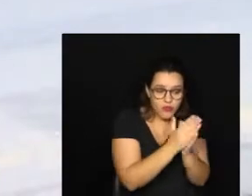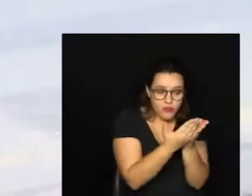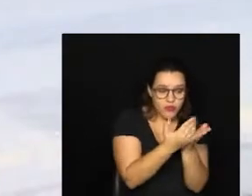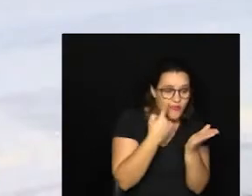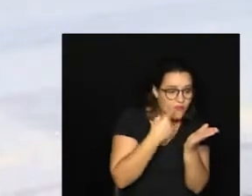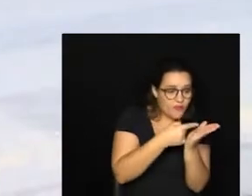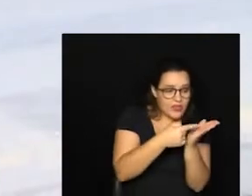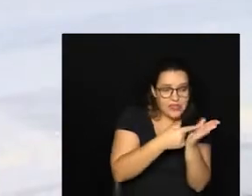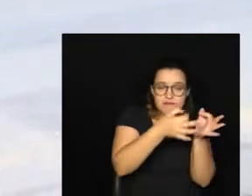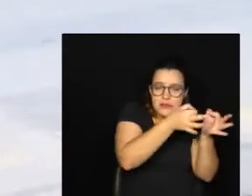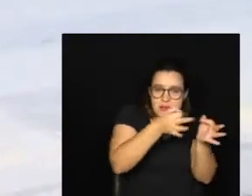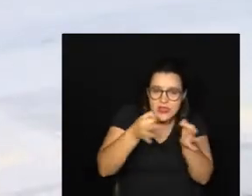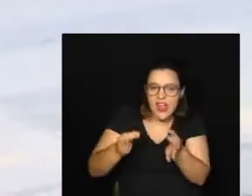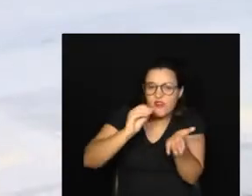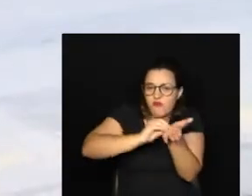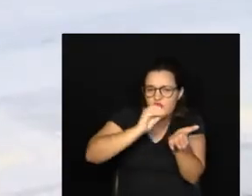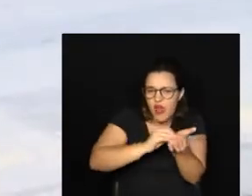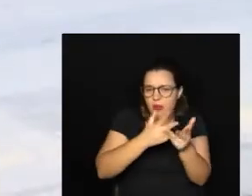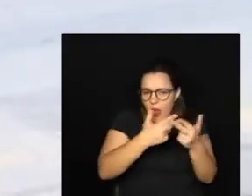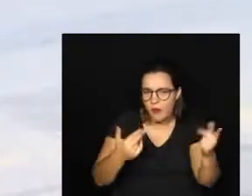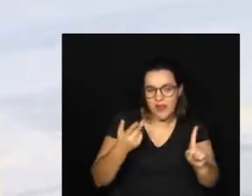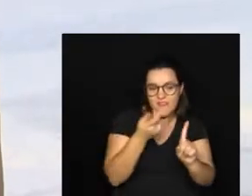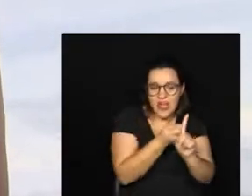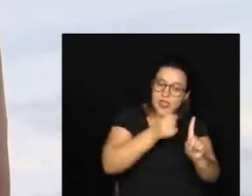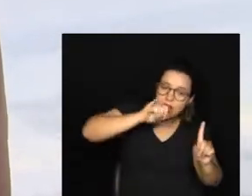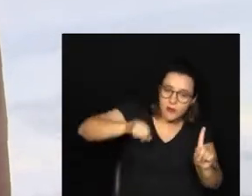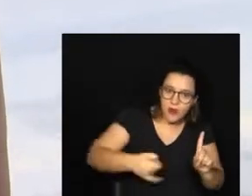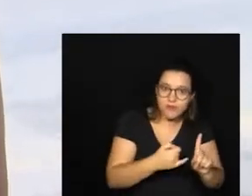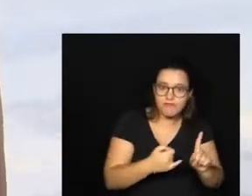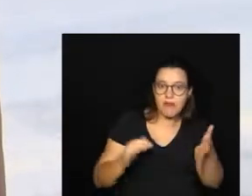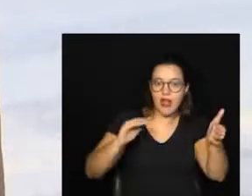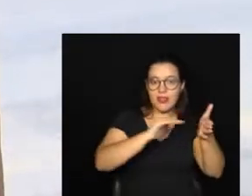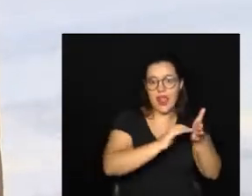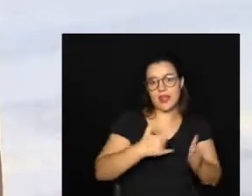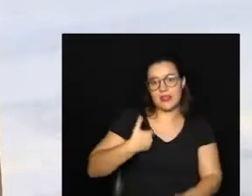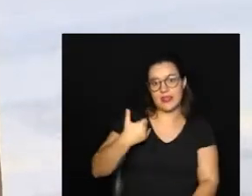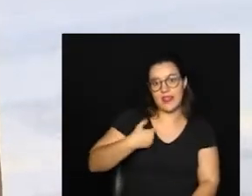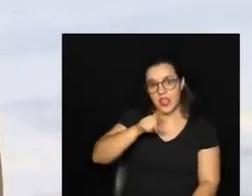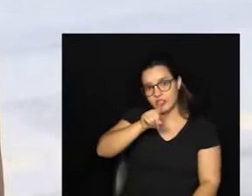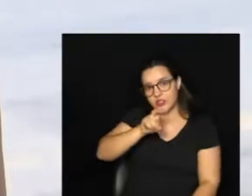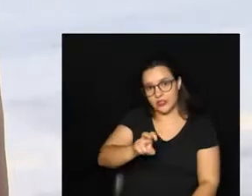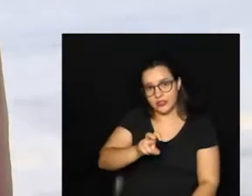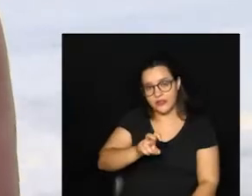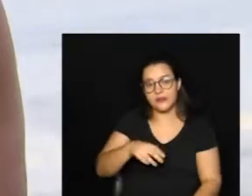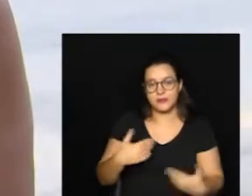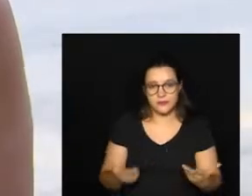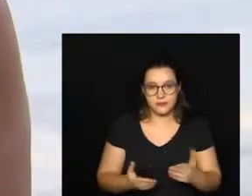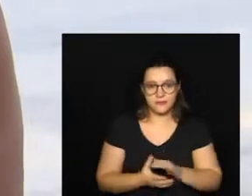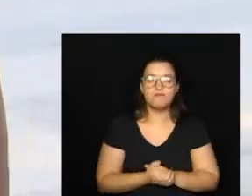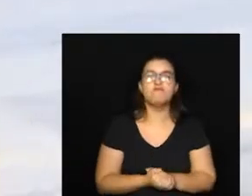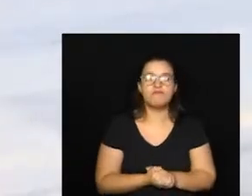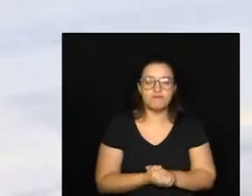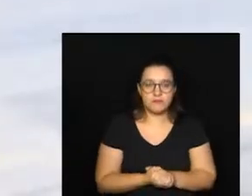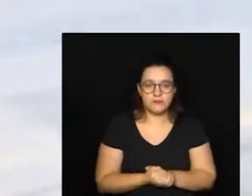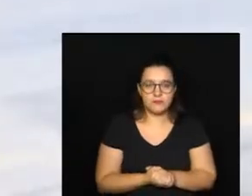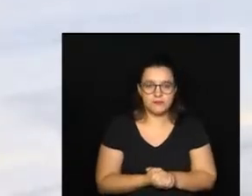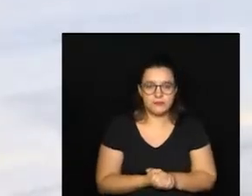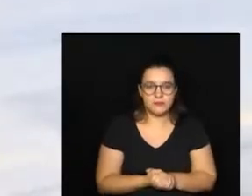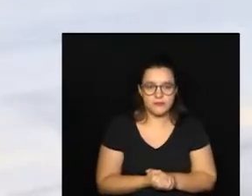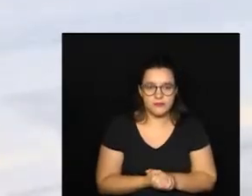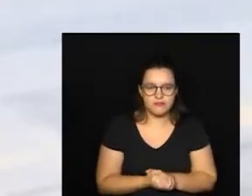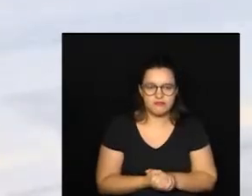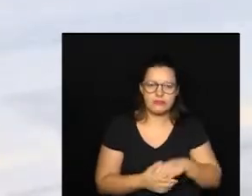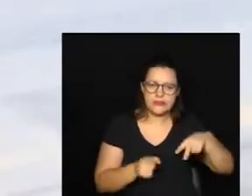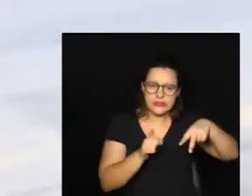vacinação. Que daí sim para até os 15 anos de idade. Isso, exatamente. Agora, a poliomielite, ela é uma